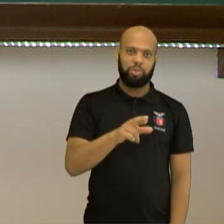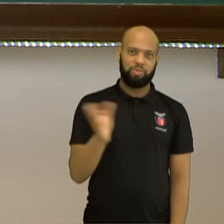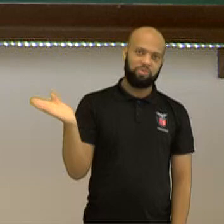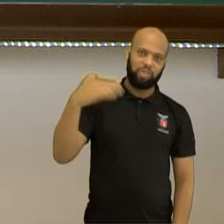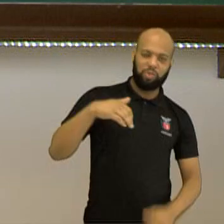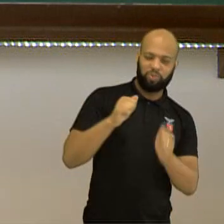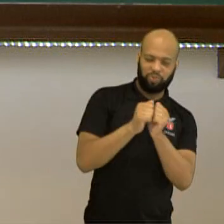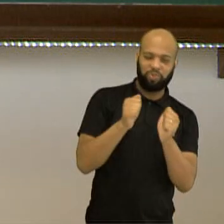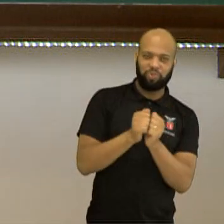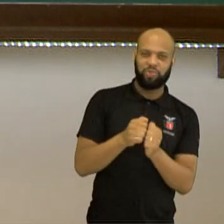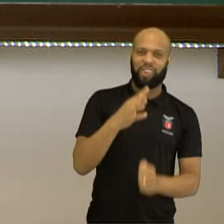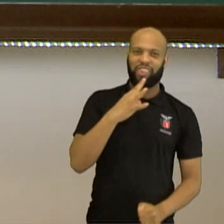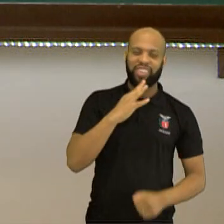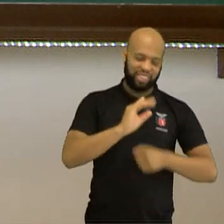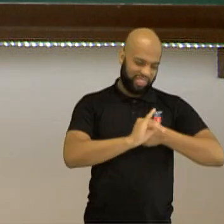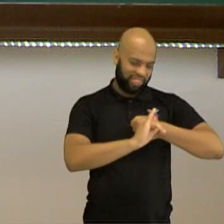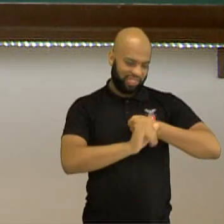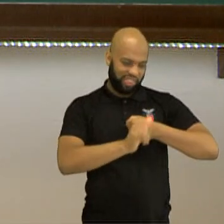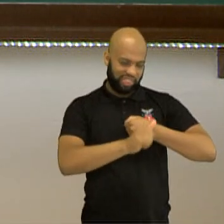lá comigo conhecer essa crônica.